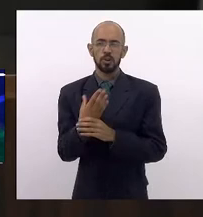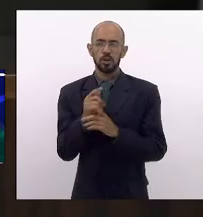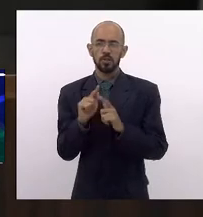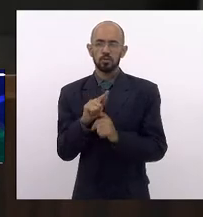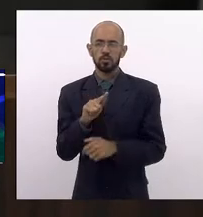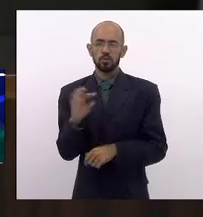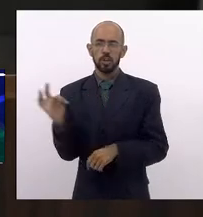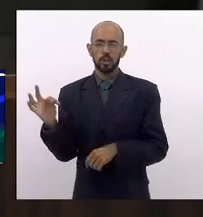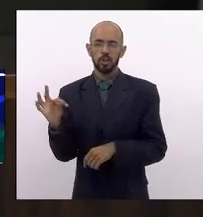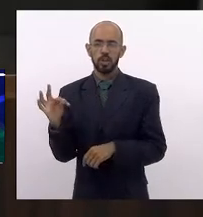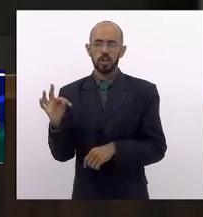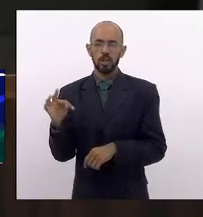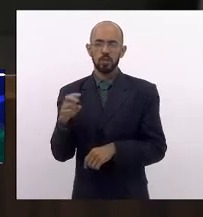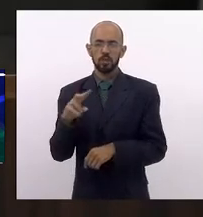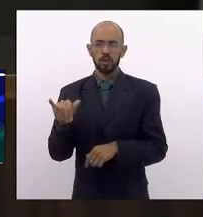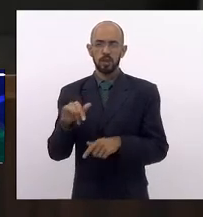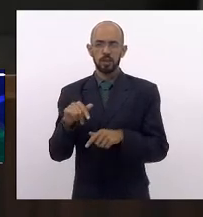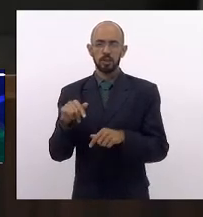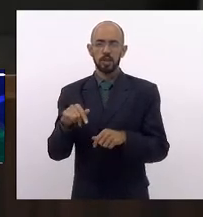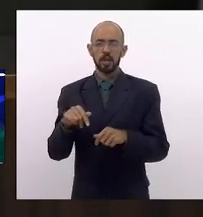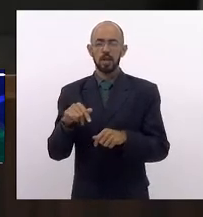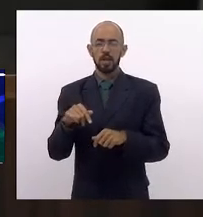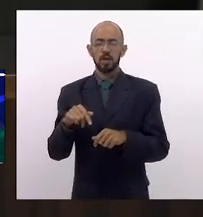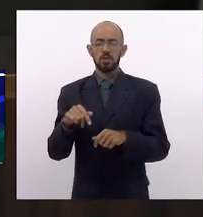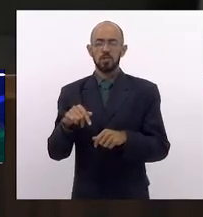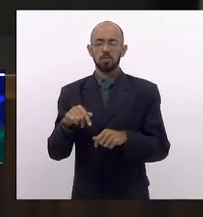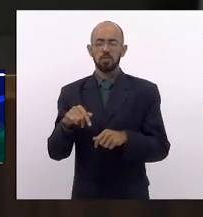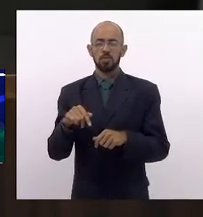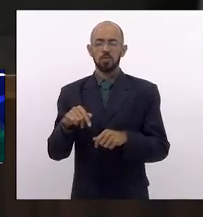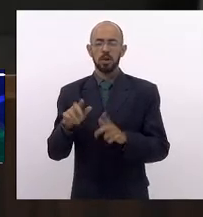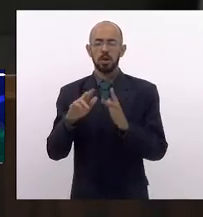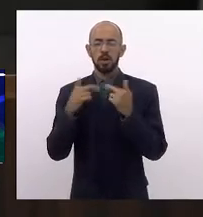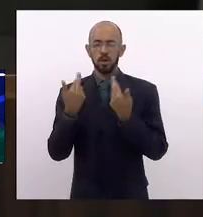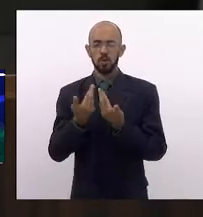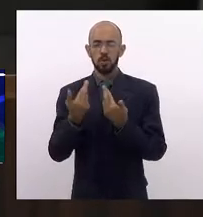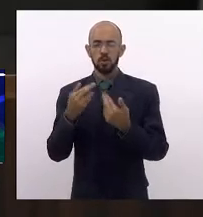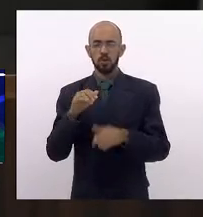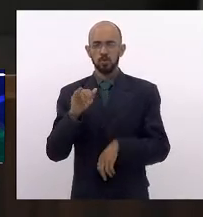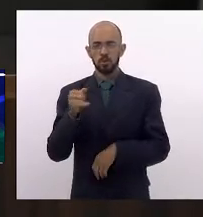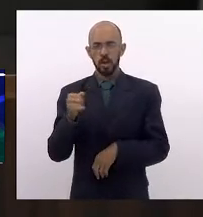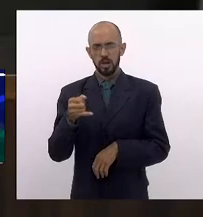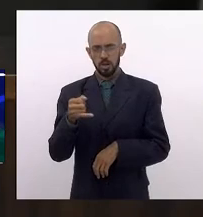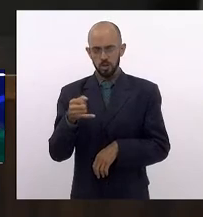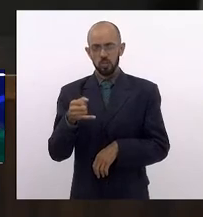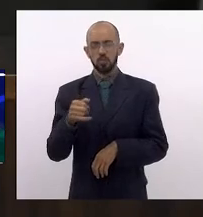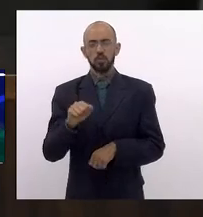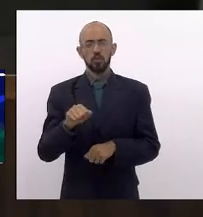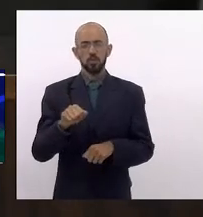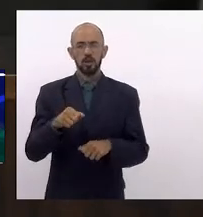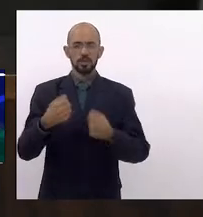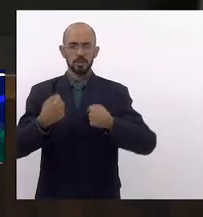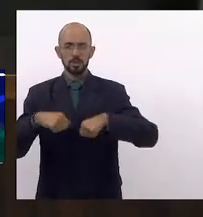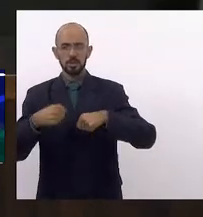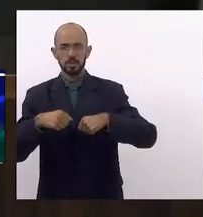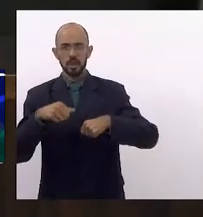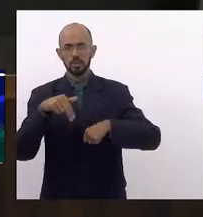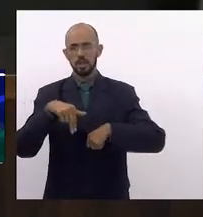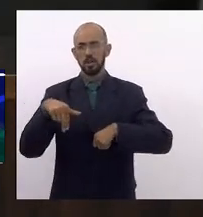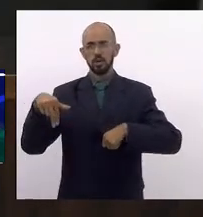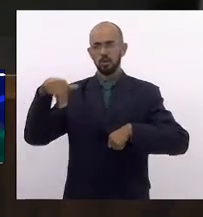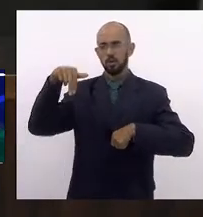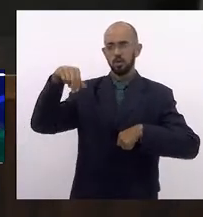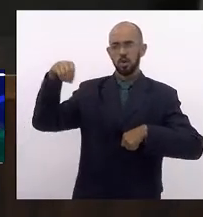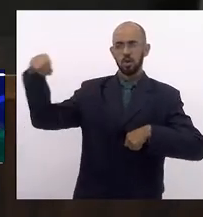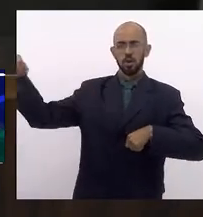trabalho vai ter uma reunião na última semana de Janeiro com as demandas da região noroeste sem prejuízo de